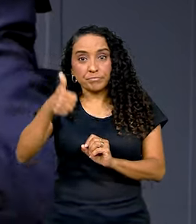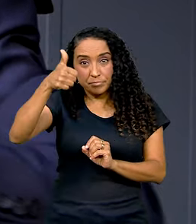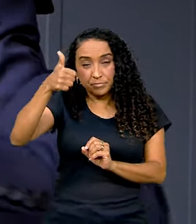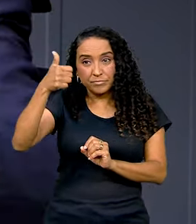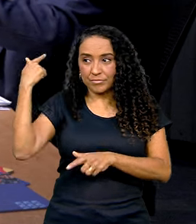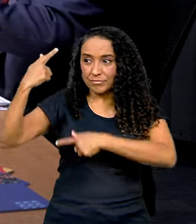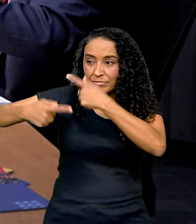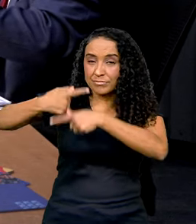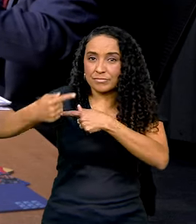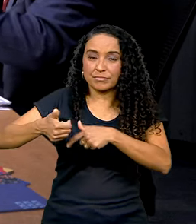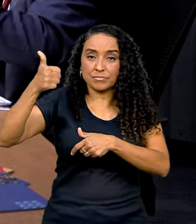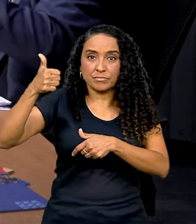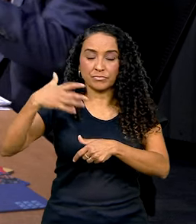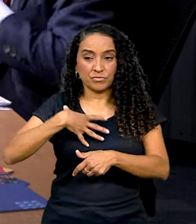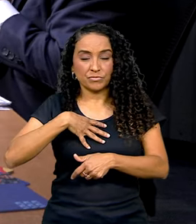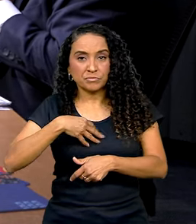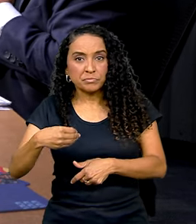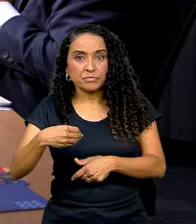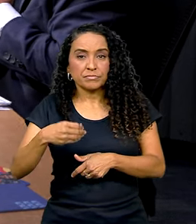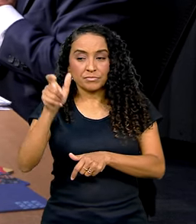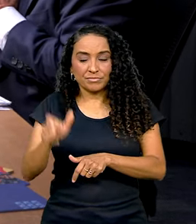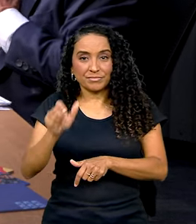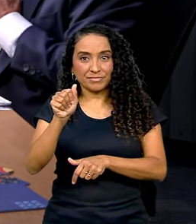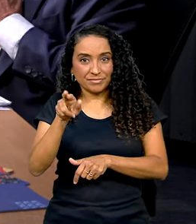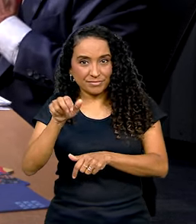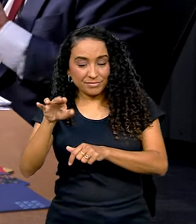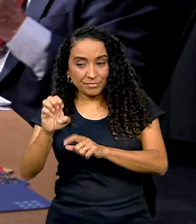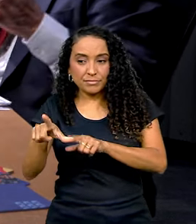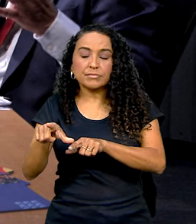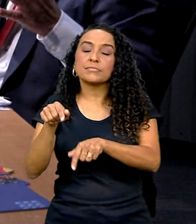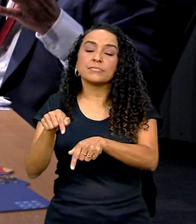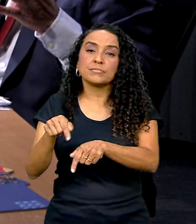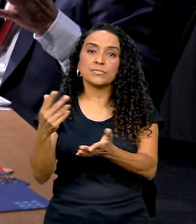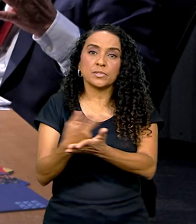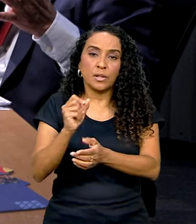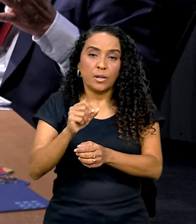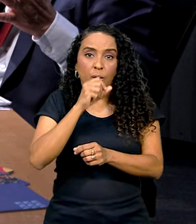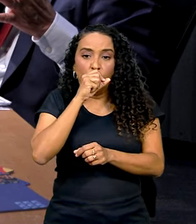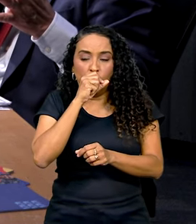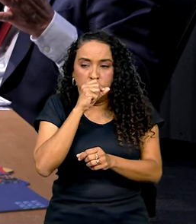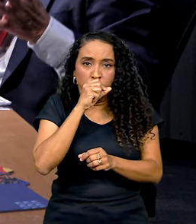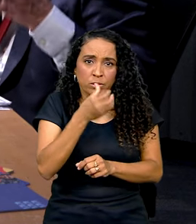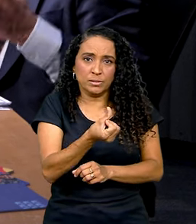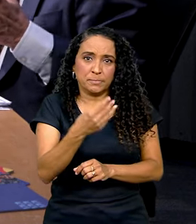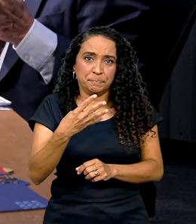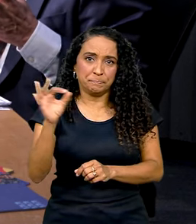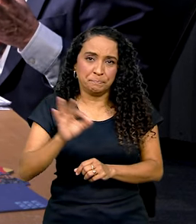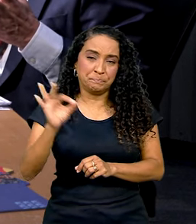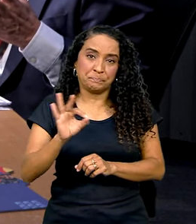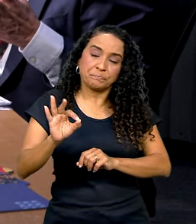olhando para aquela primeira geração ali como dos filhos da Ariele eh o que que acontece